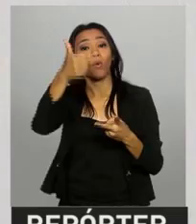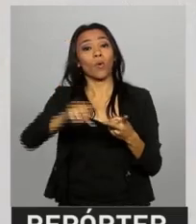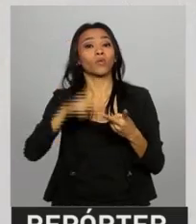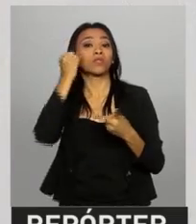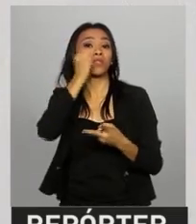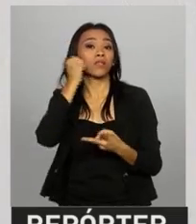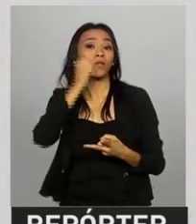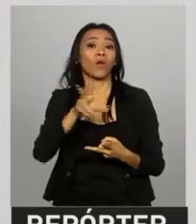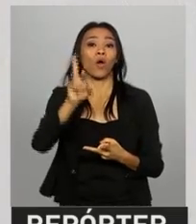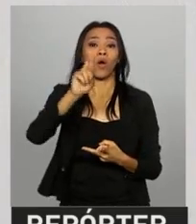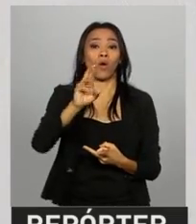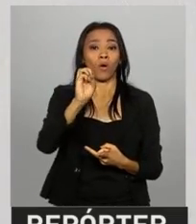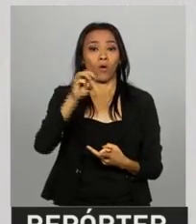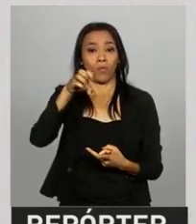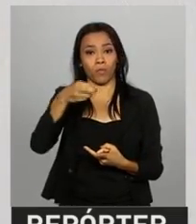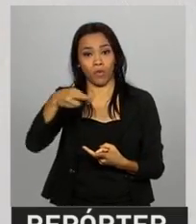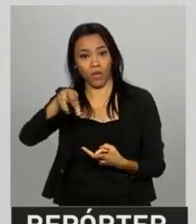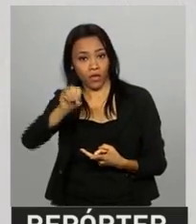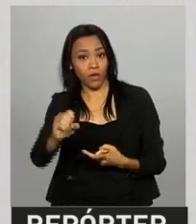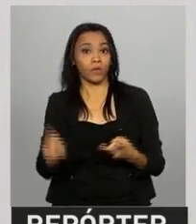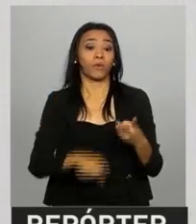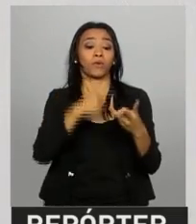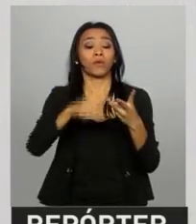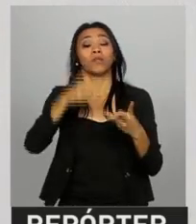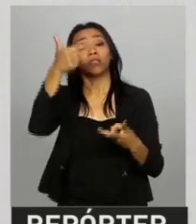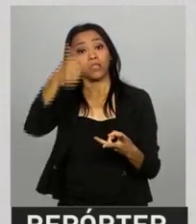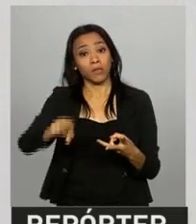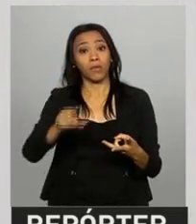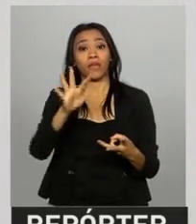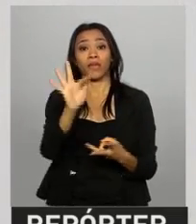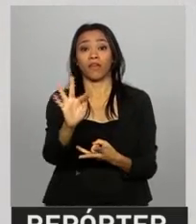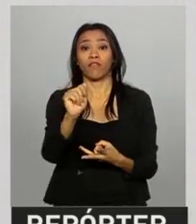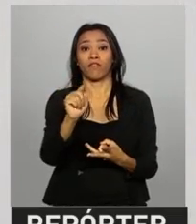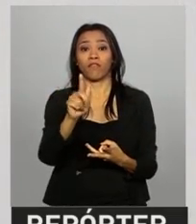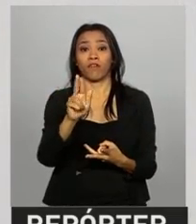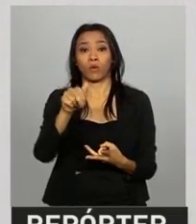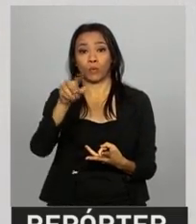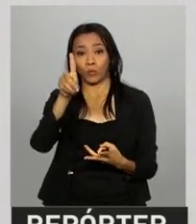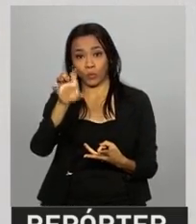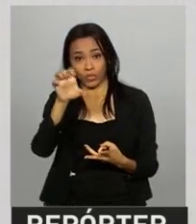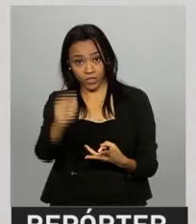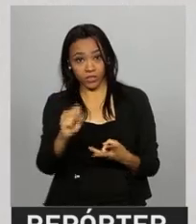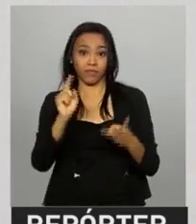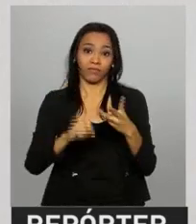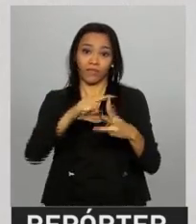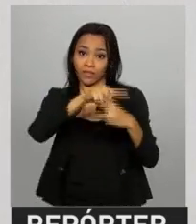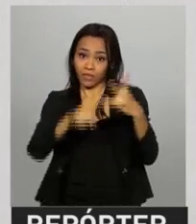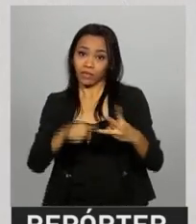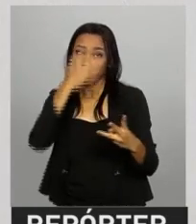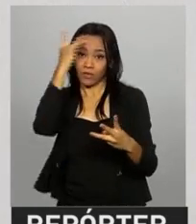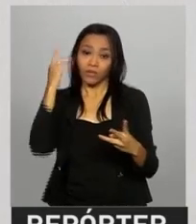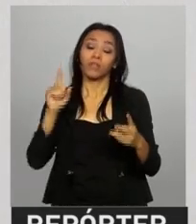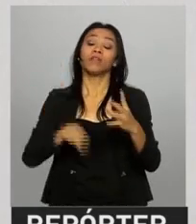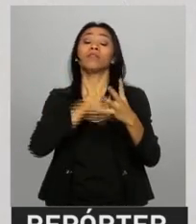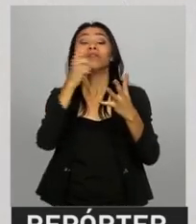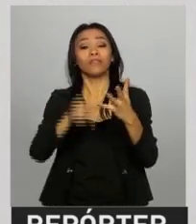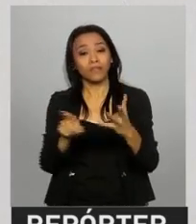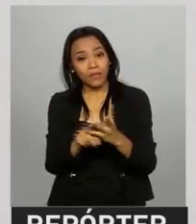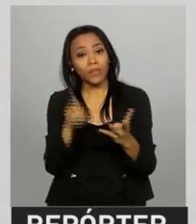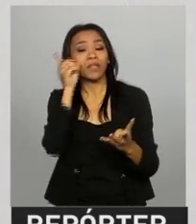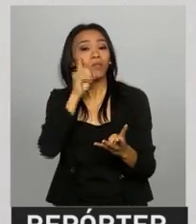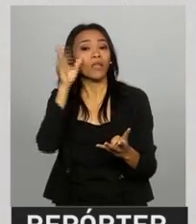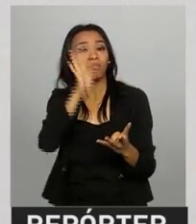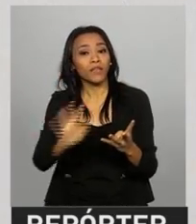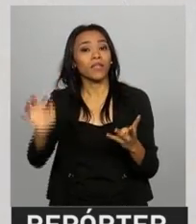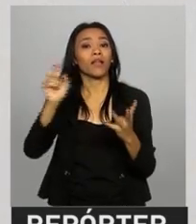Romero Jucá, do PMDB de Roraima, e Wellington Fagundes, do PR do Mato Grosso, além do deputado federal Arthur Lira,